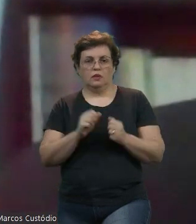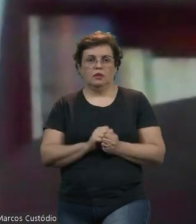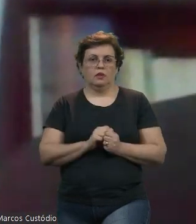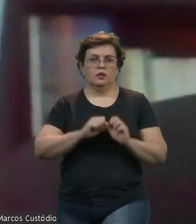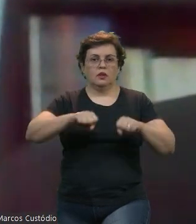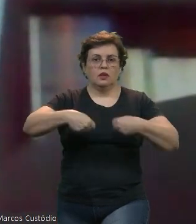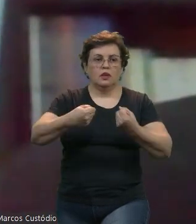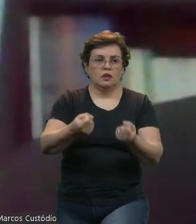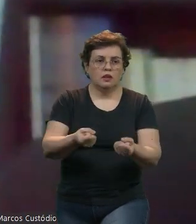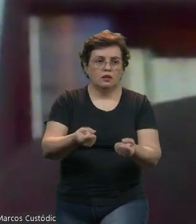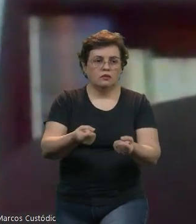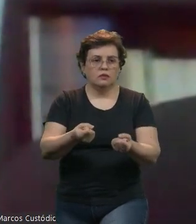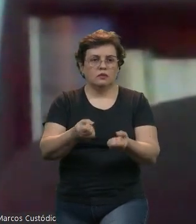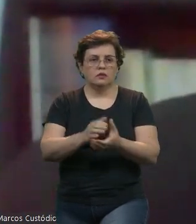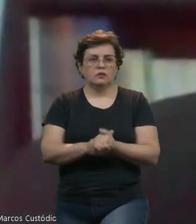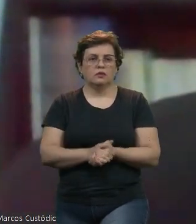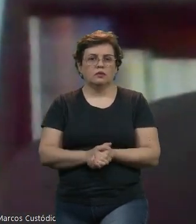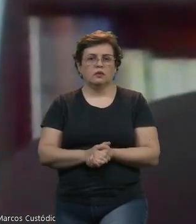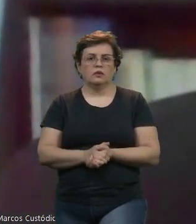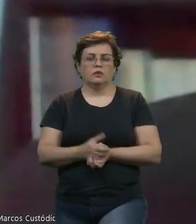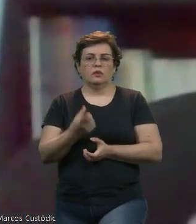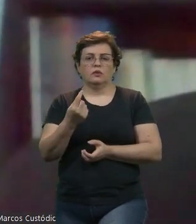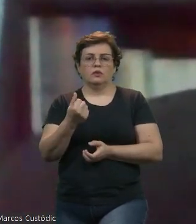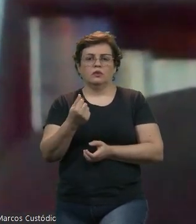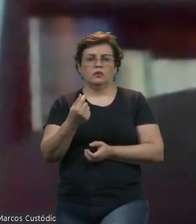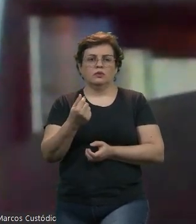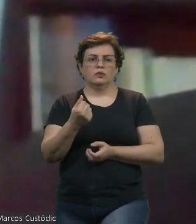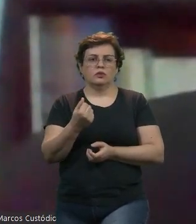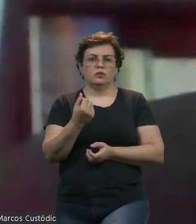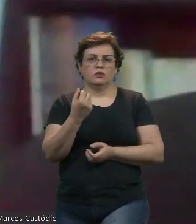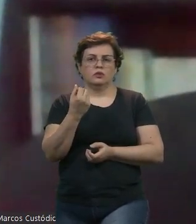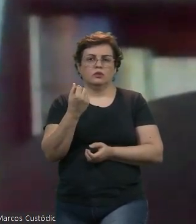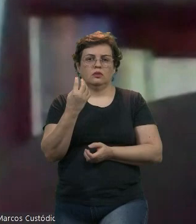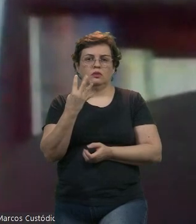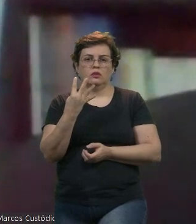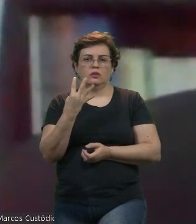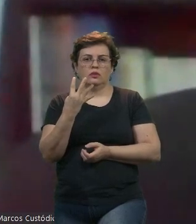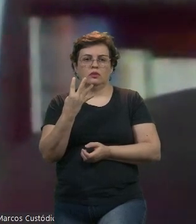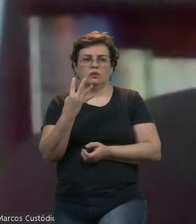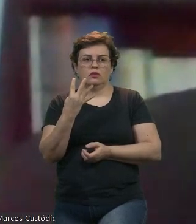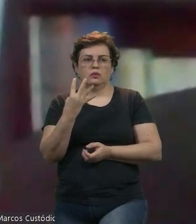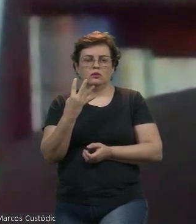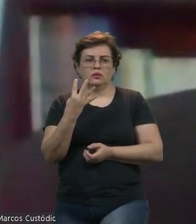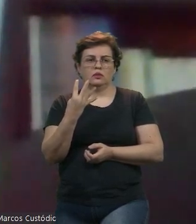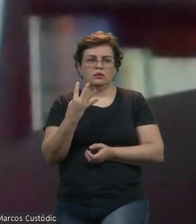devolução de um crédito de um valor